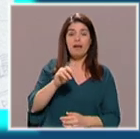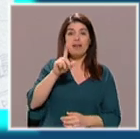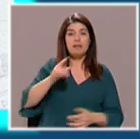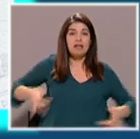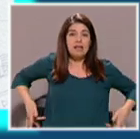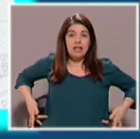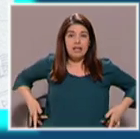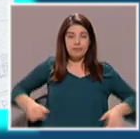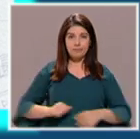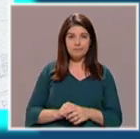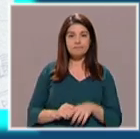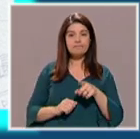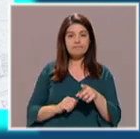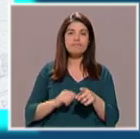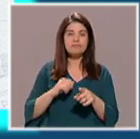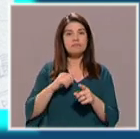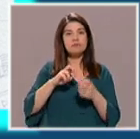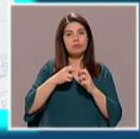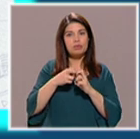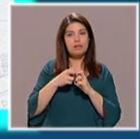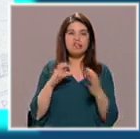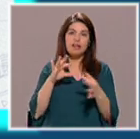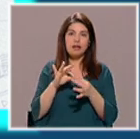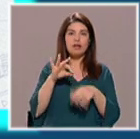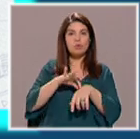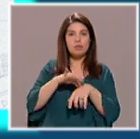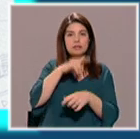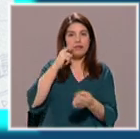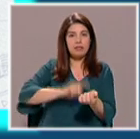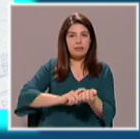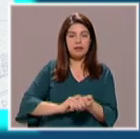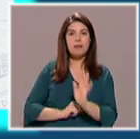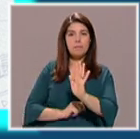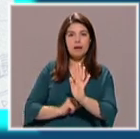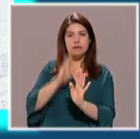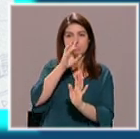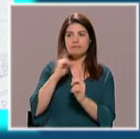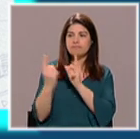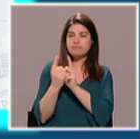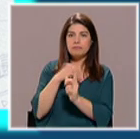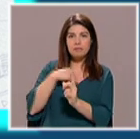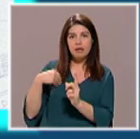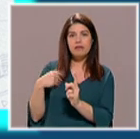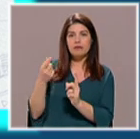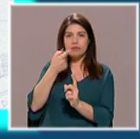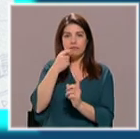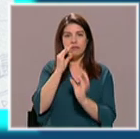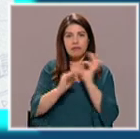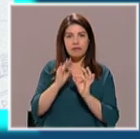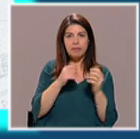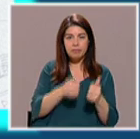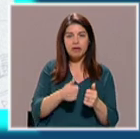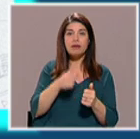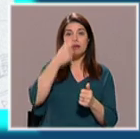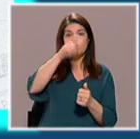rins. Estas são conhecidas como complicações da diabetes. Mas com acompanhamento médico e tratamento correto, os diabéticos podem ter